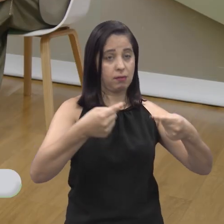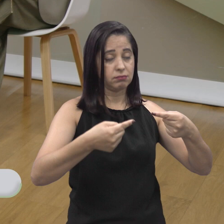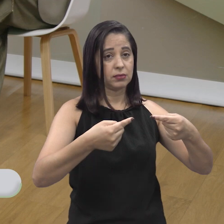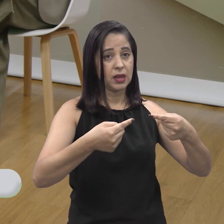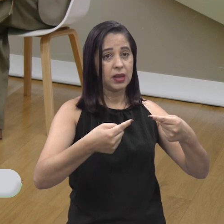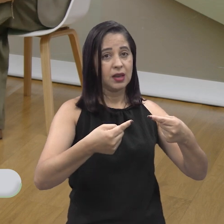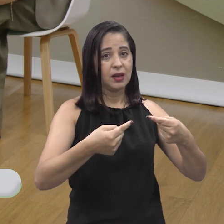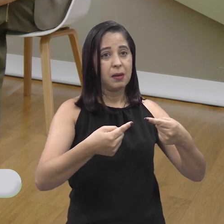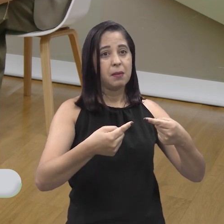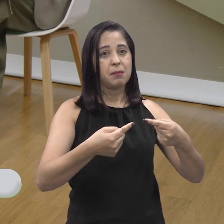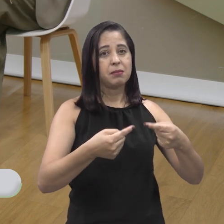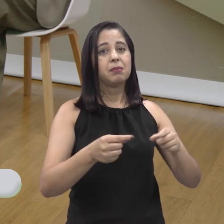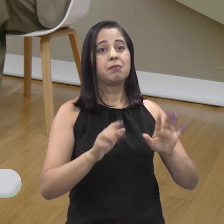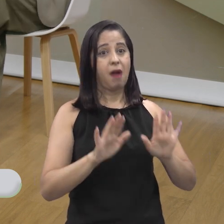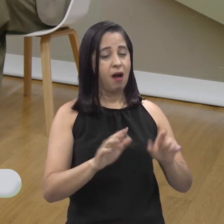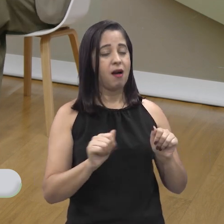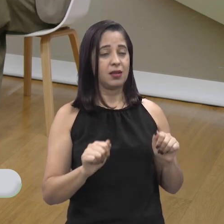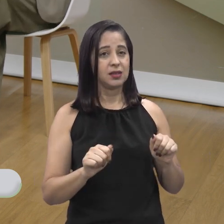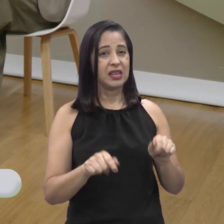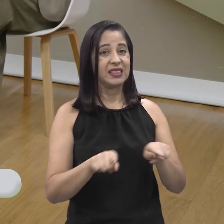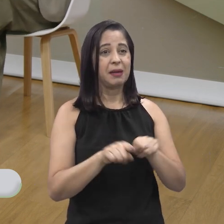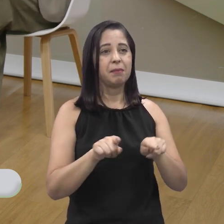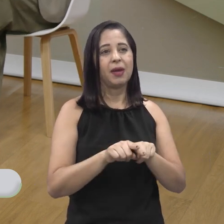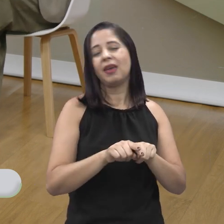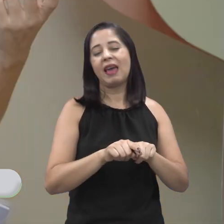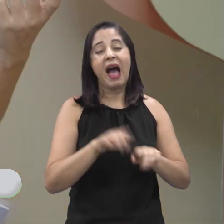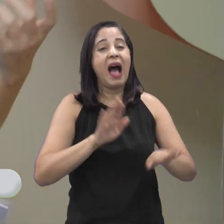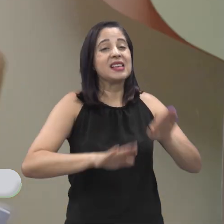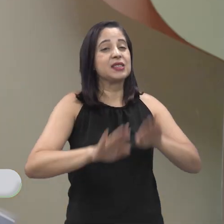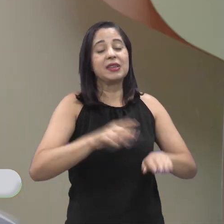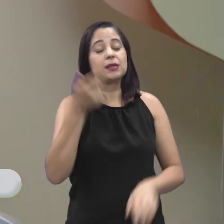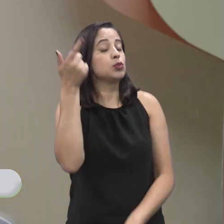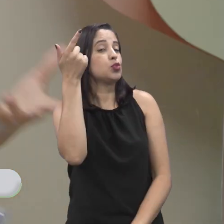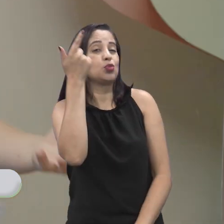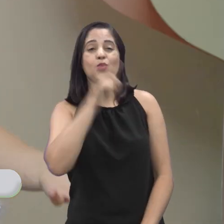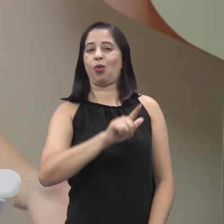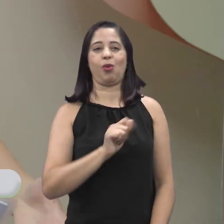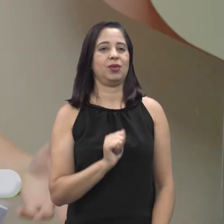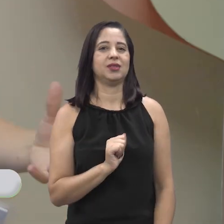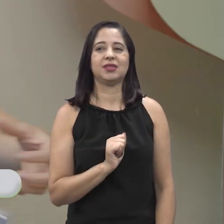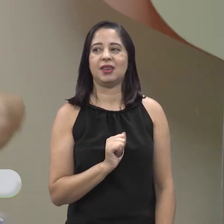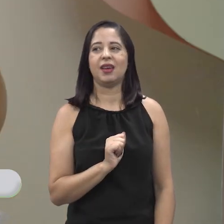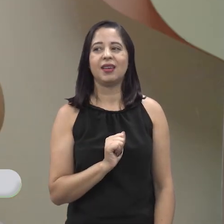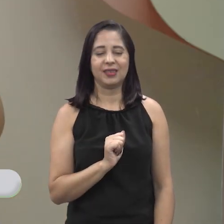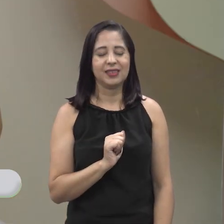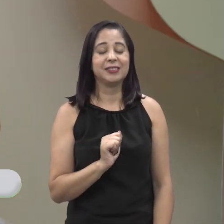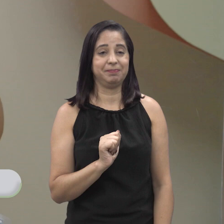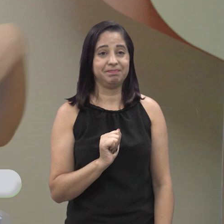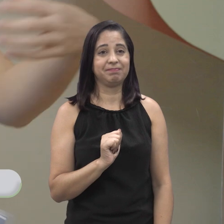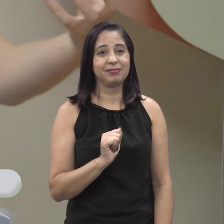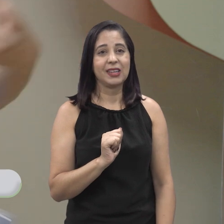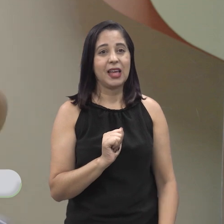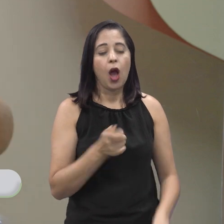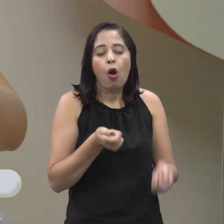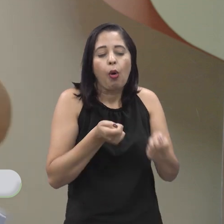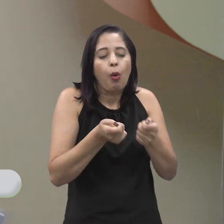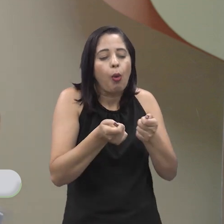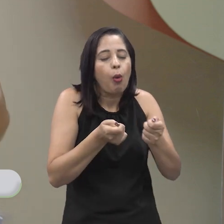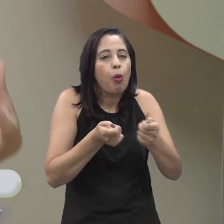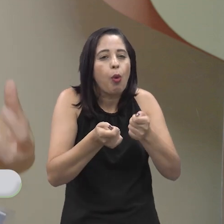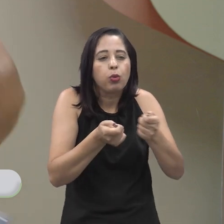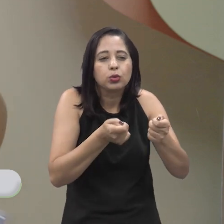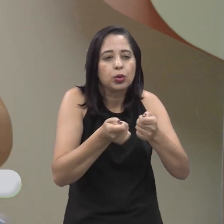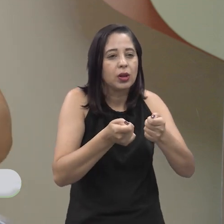mais doida. Sim. Também, muitas vezes, a gente não consegue, né, na maioria delas, controlar